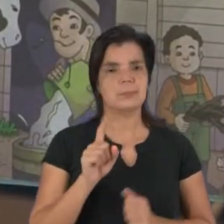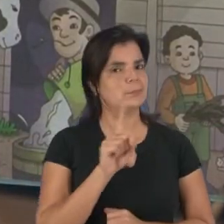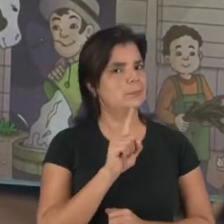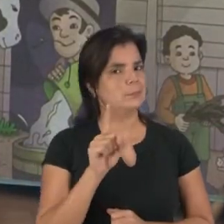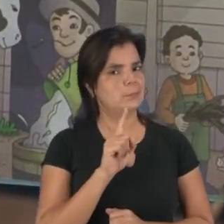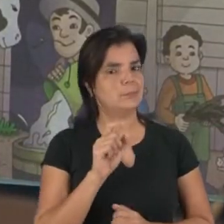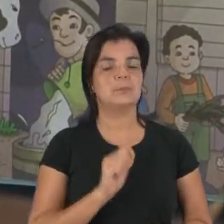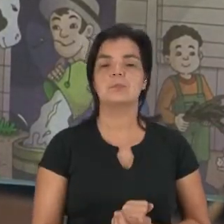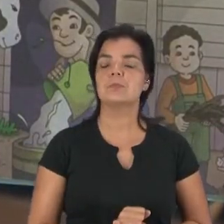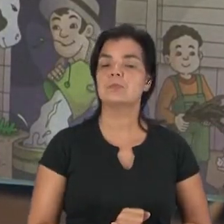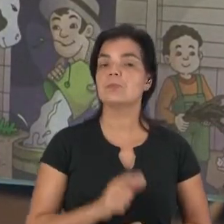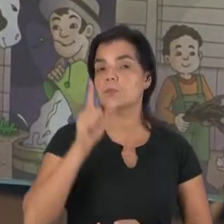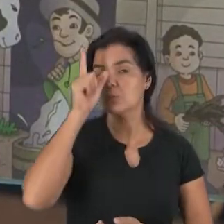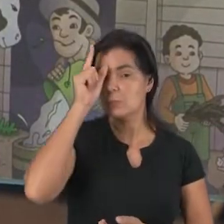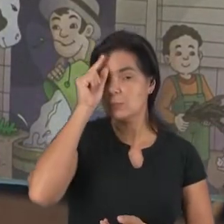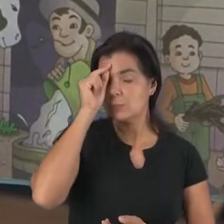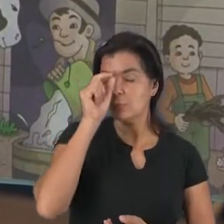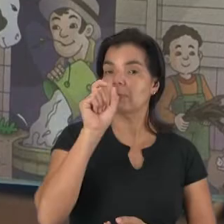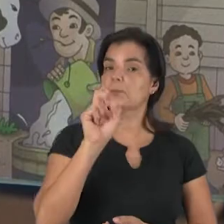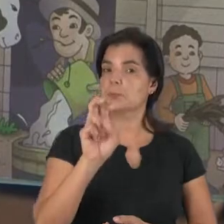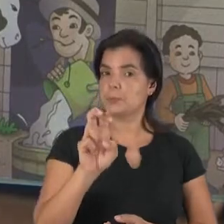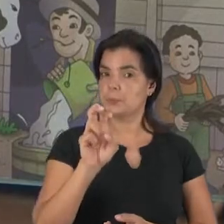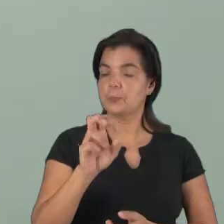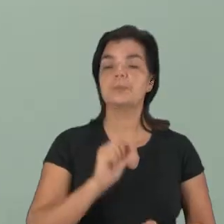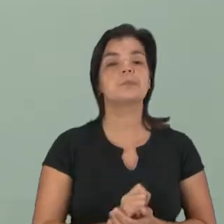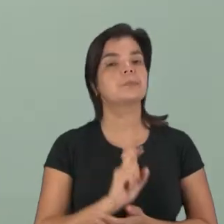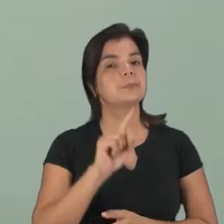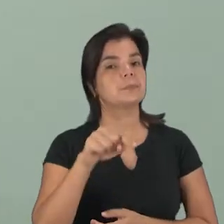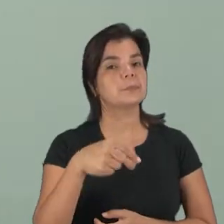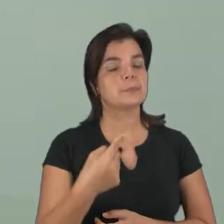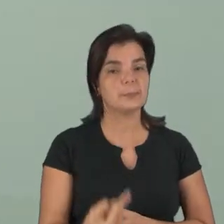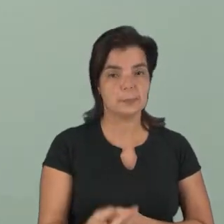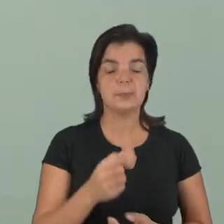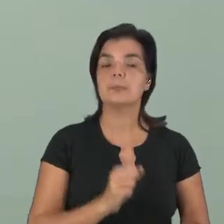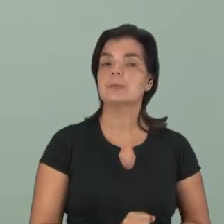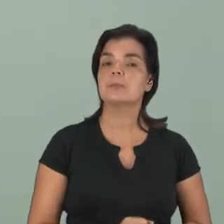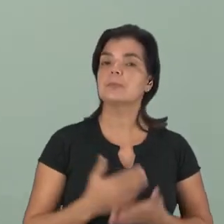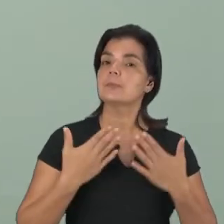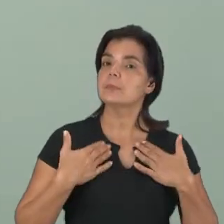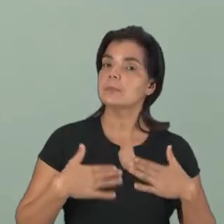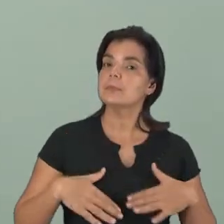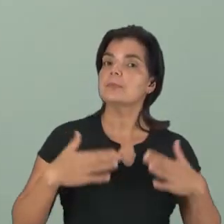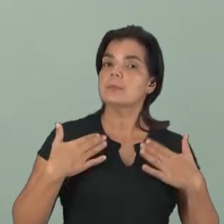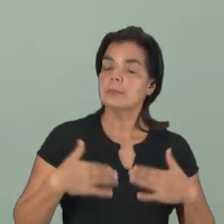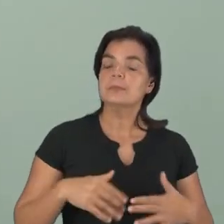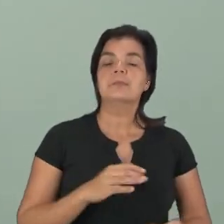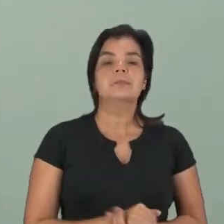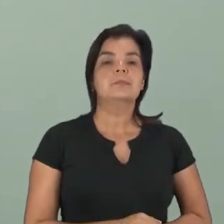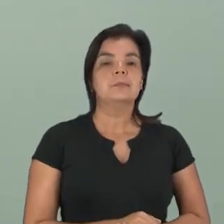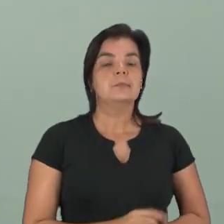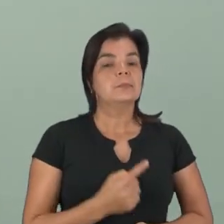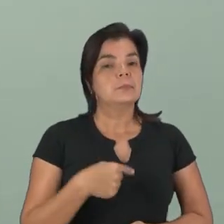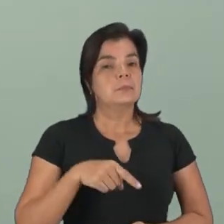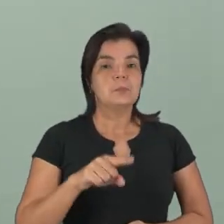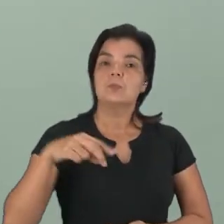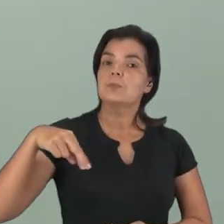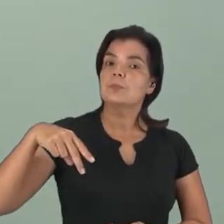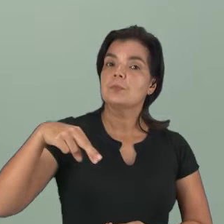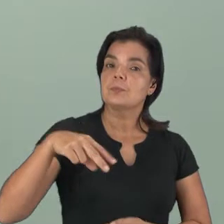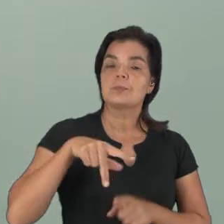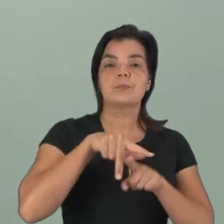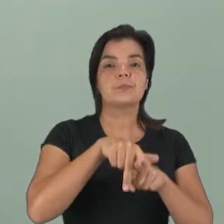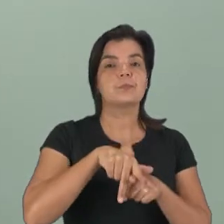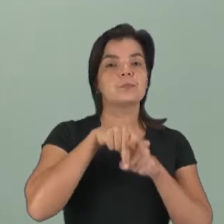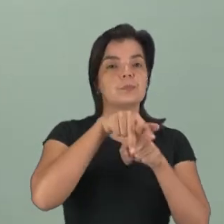não ele Descansou um pouquinho e logo depois e Descansou Ele foi andar